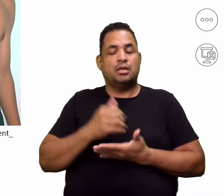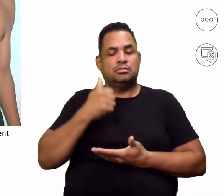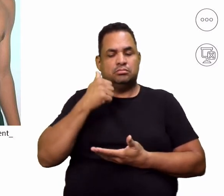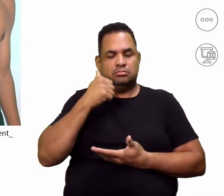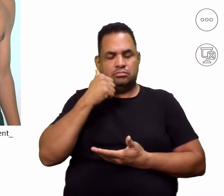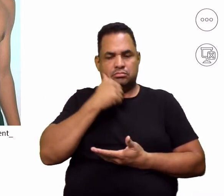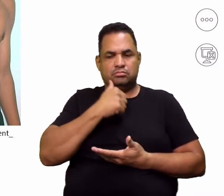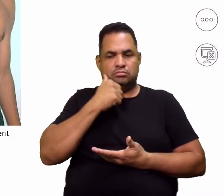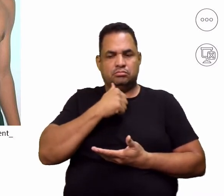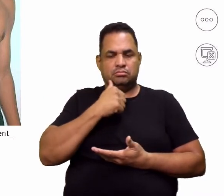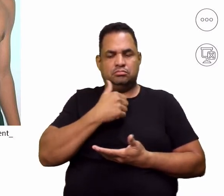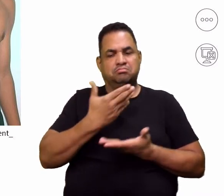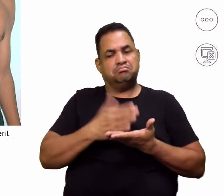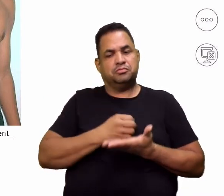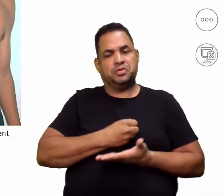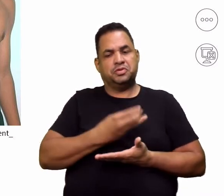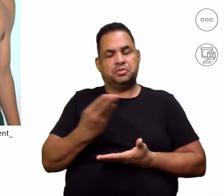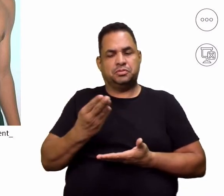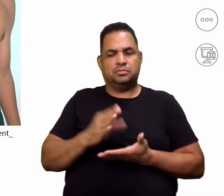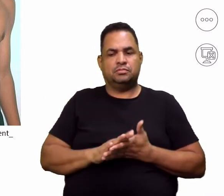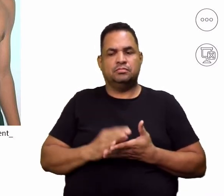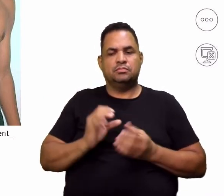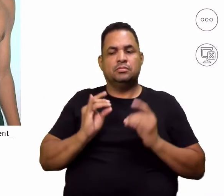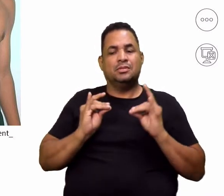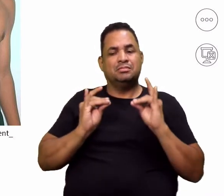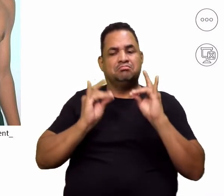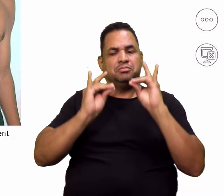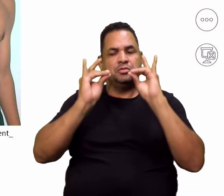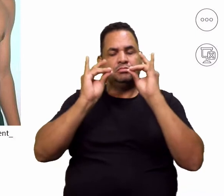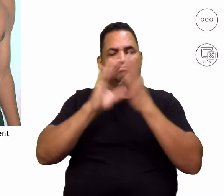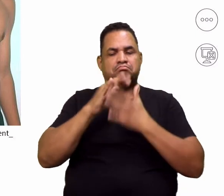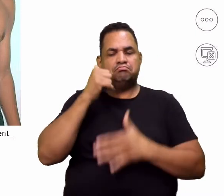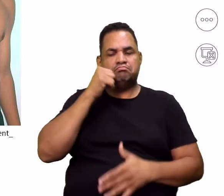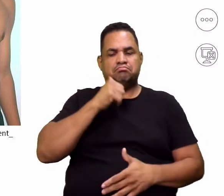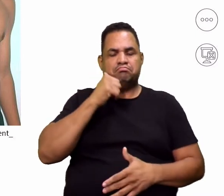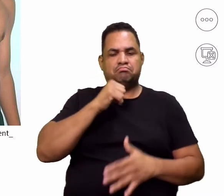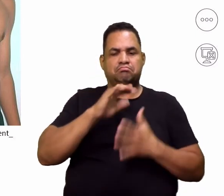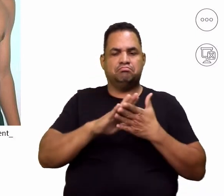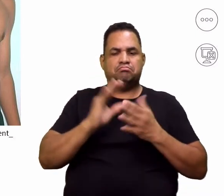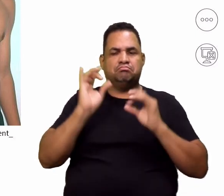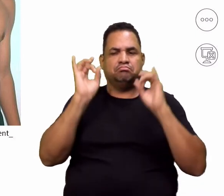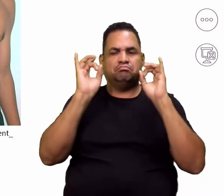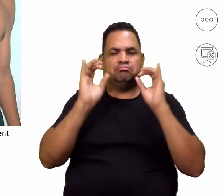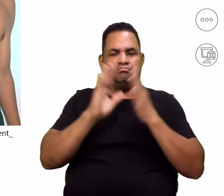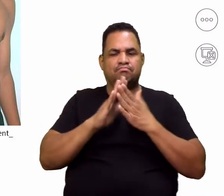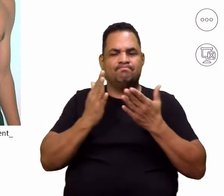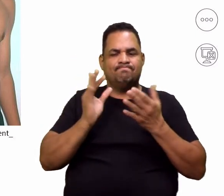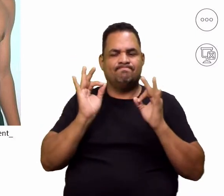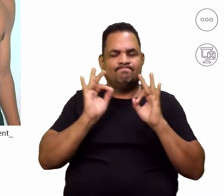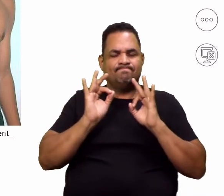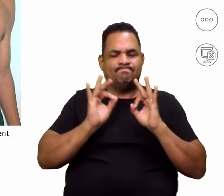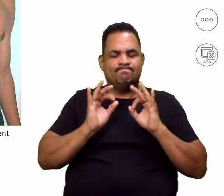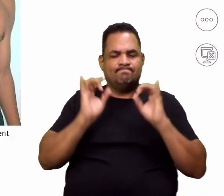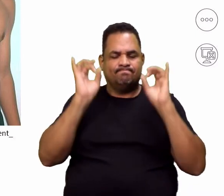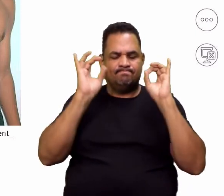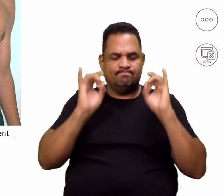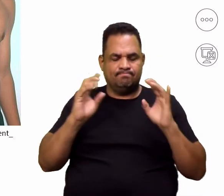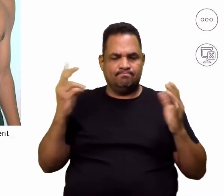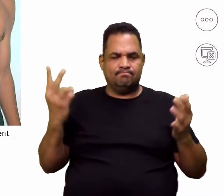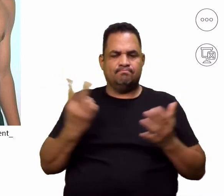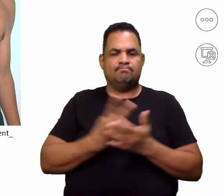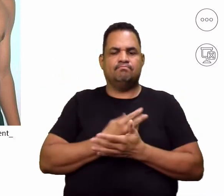maior concentração desses hormônios. Então é bem complicado, é um assunto bem delicado mesmo, porque isso vai acontecer ou